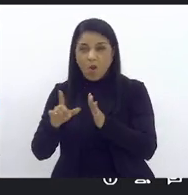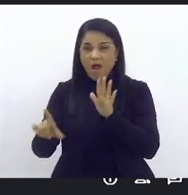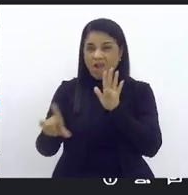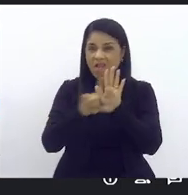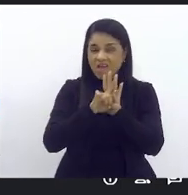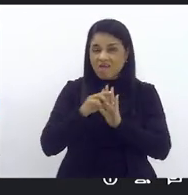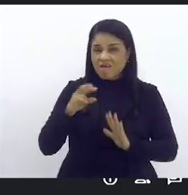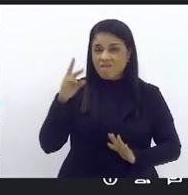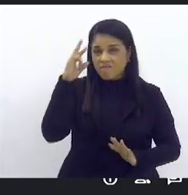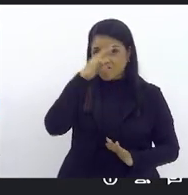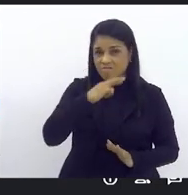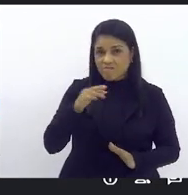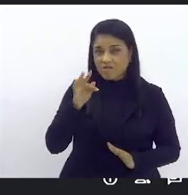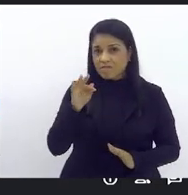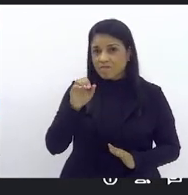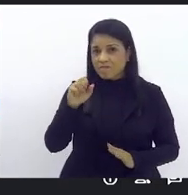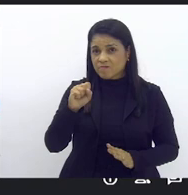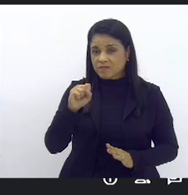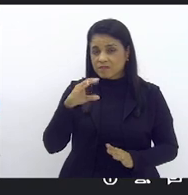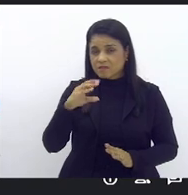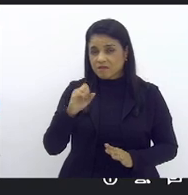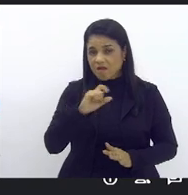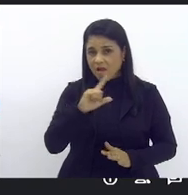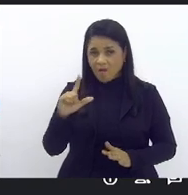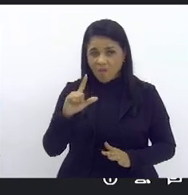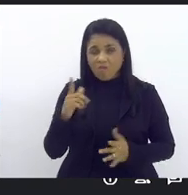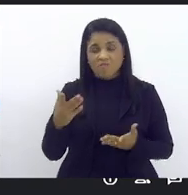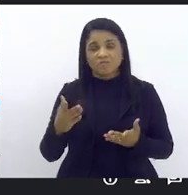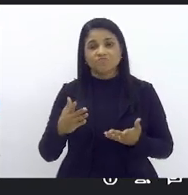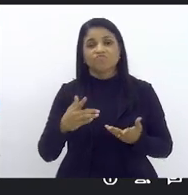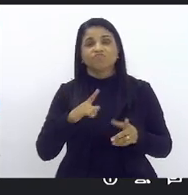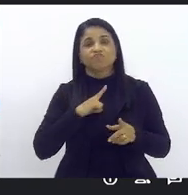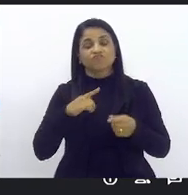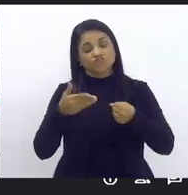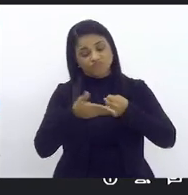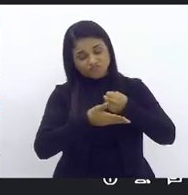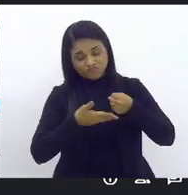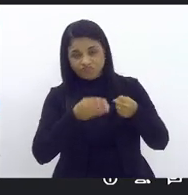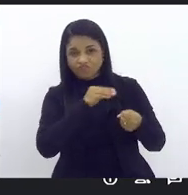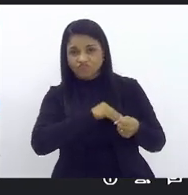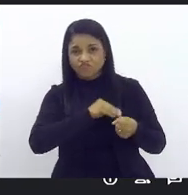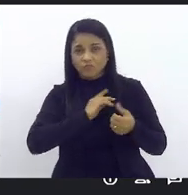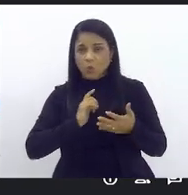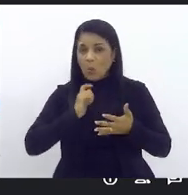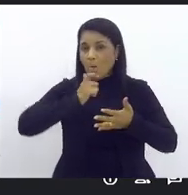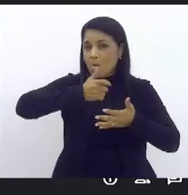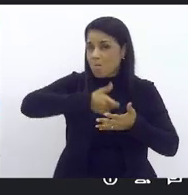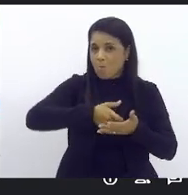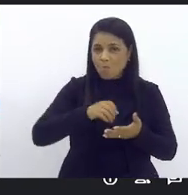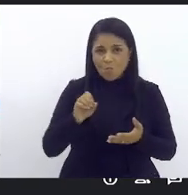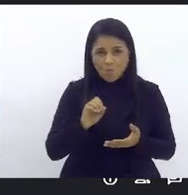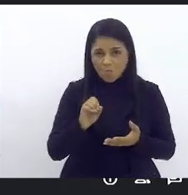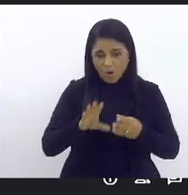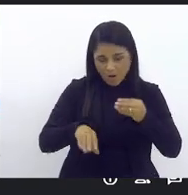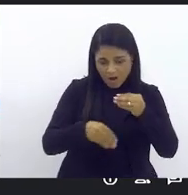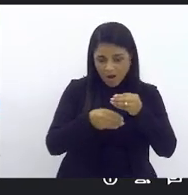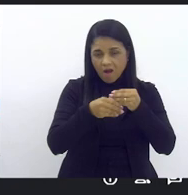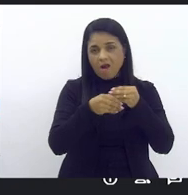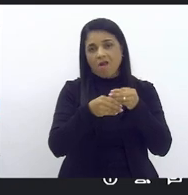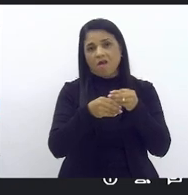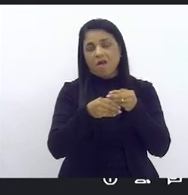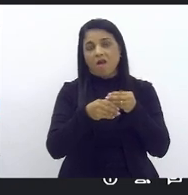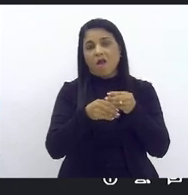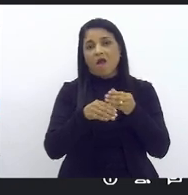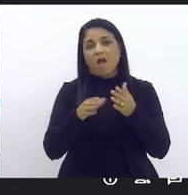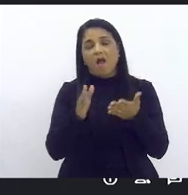A gente sabe também que, por conta do piso, né, de não pagar o piso, né, algumas